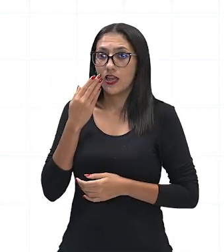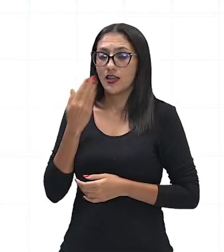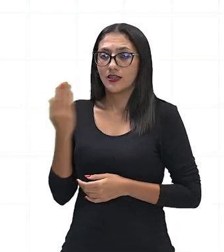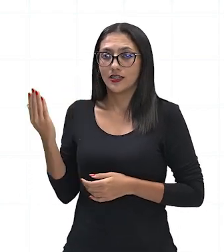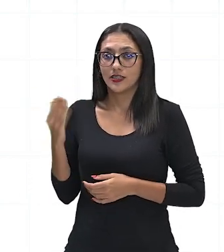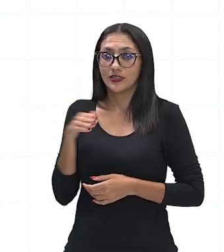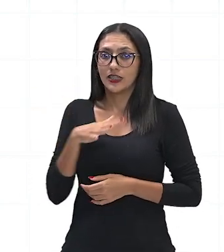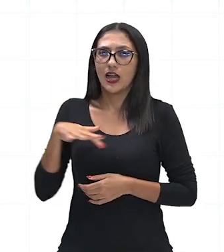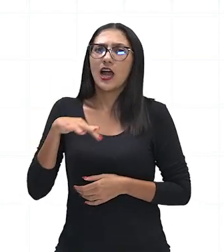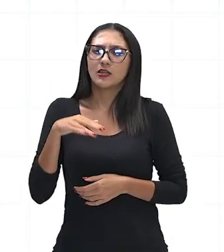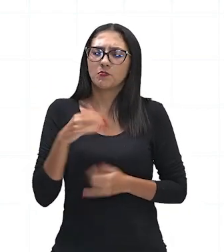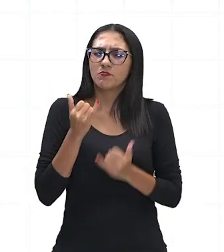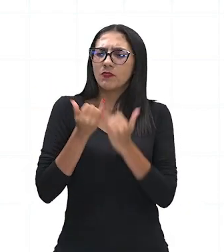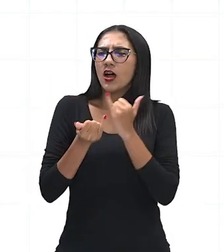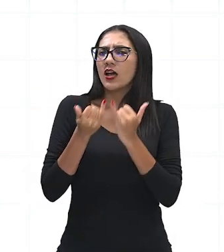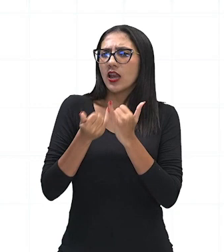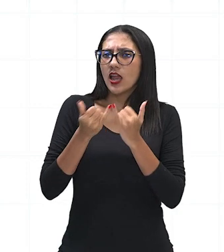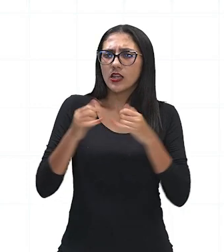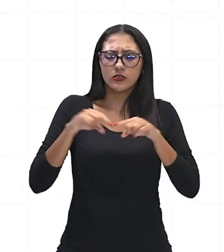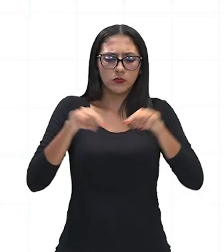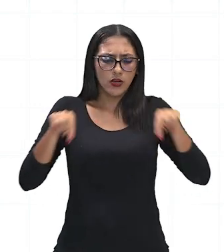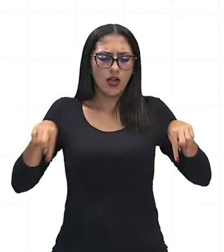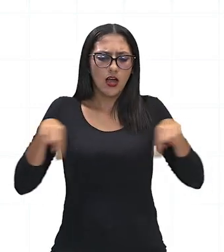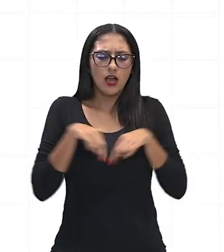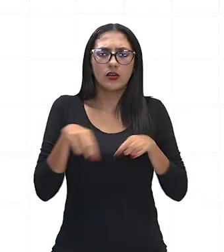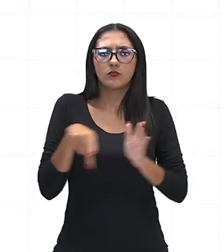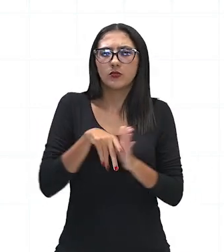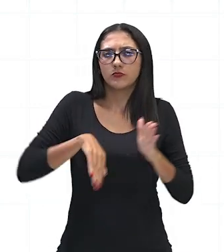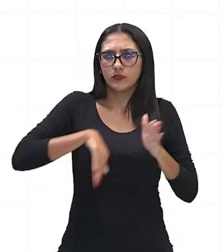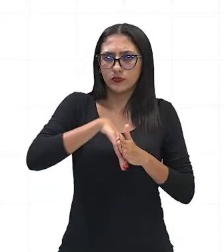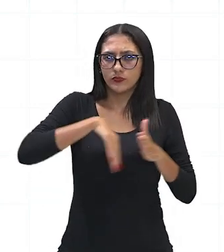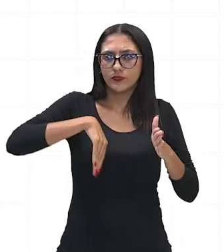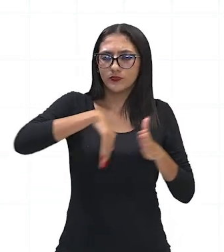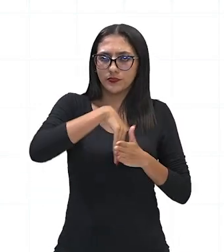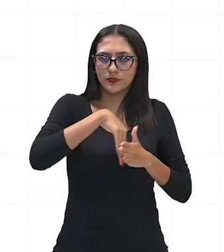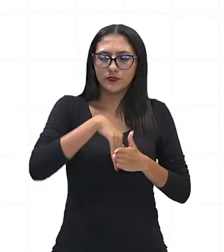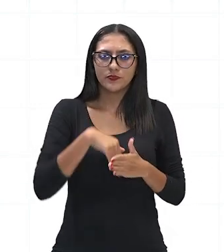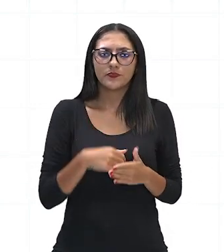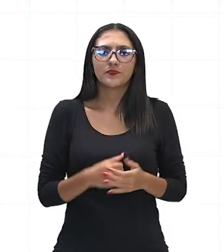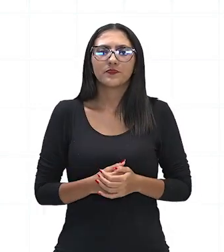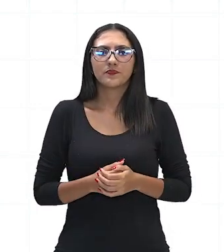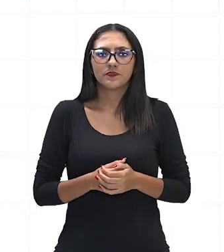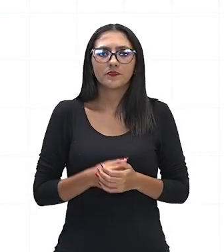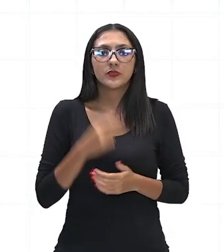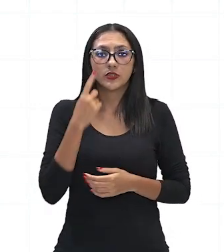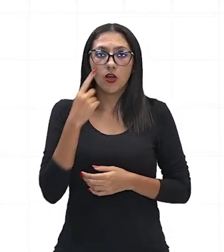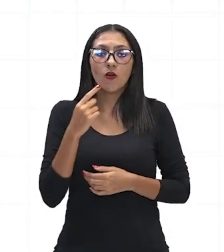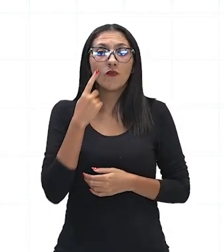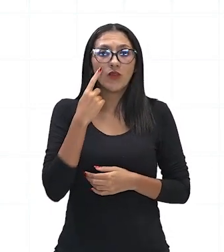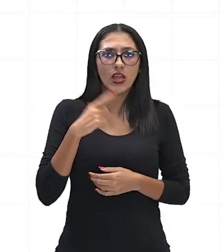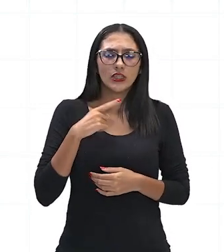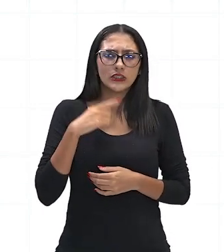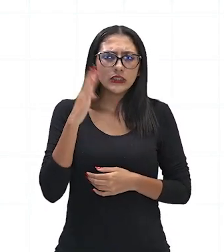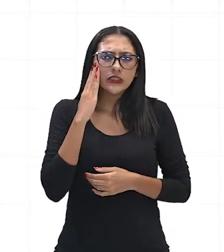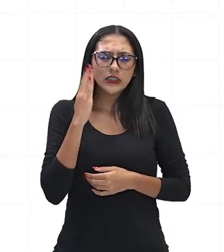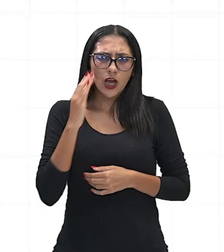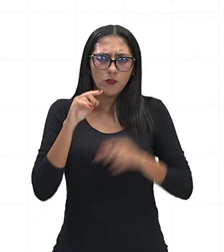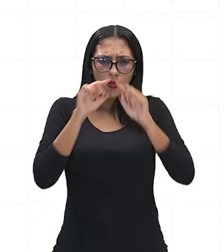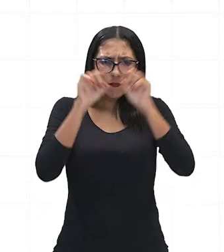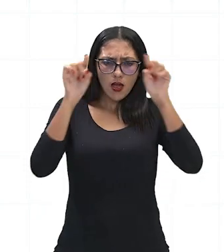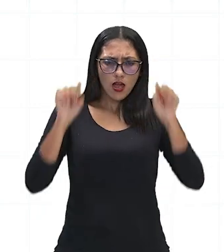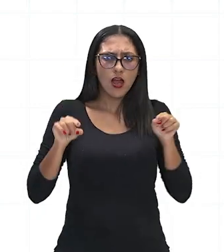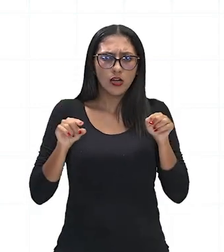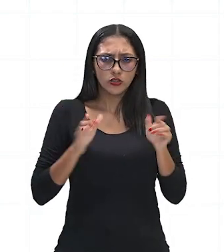retangular, ele lembra um campo de futebol, e nas extremidades ali tem, no lugar da trave, que seria a trave, fica ali um travessão